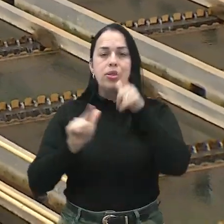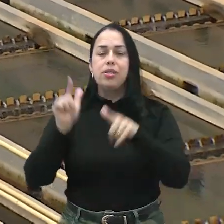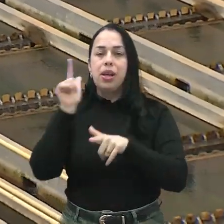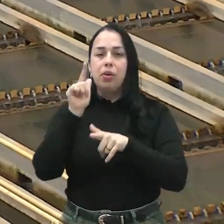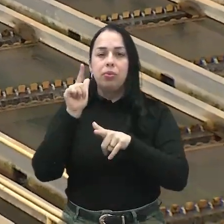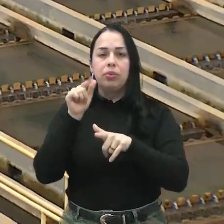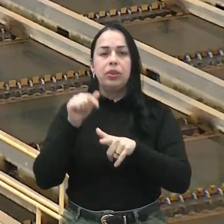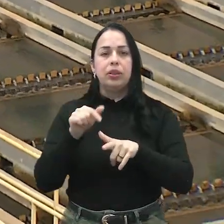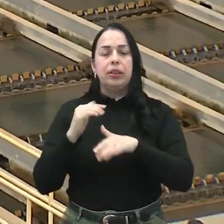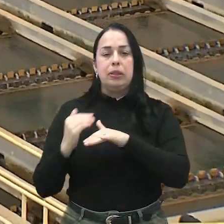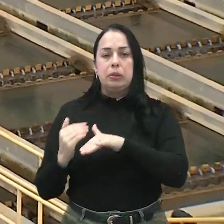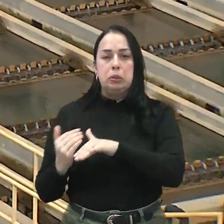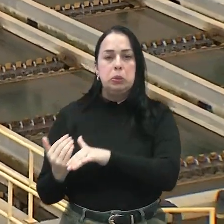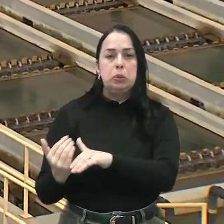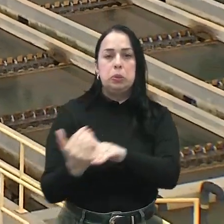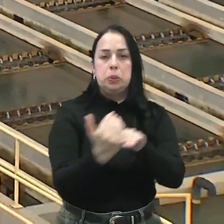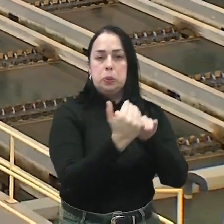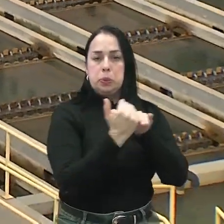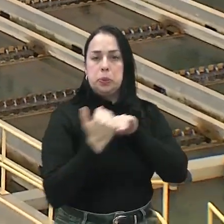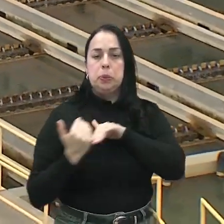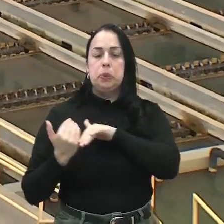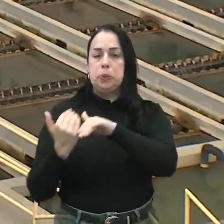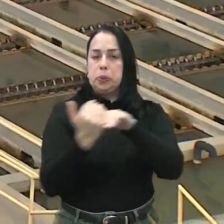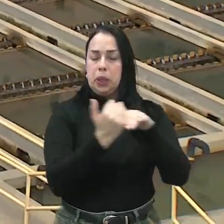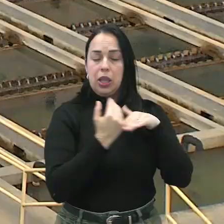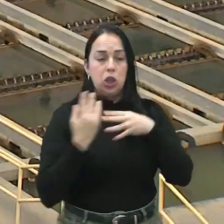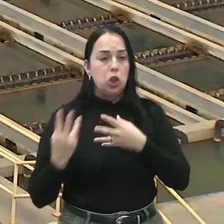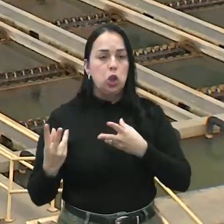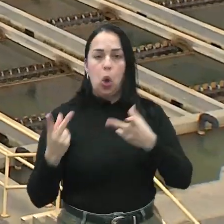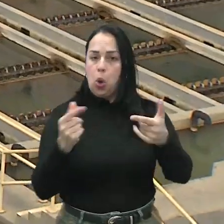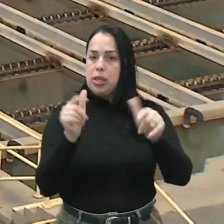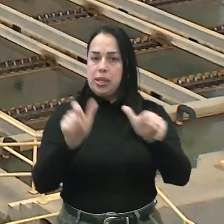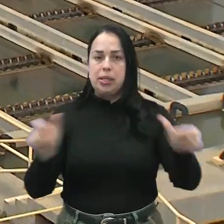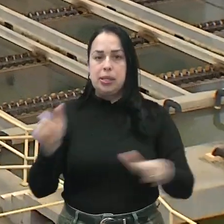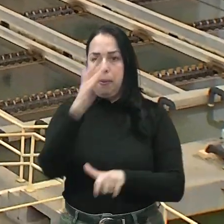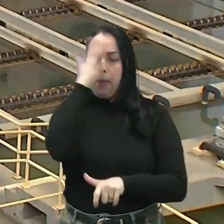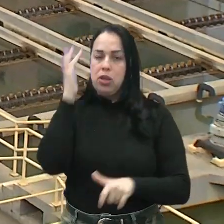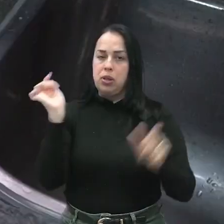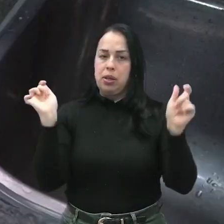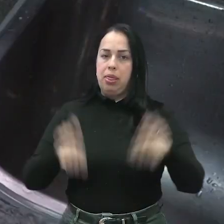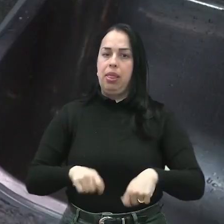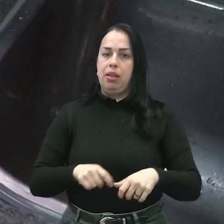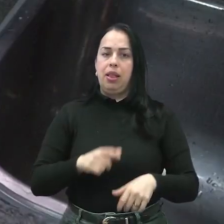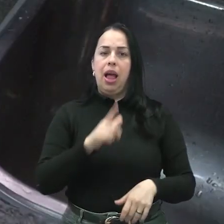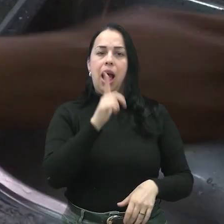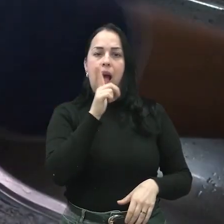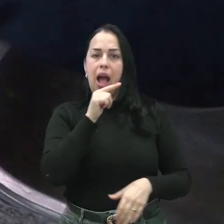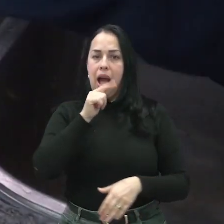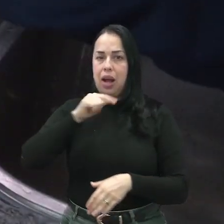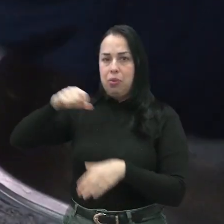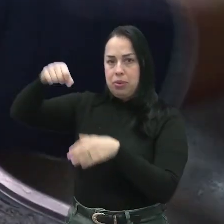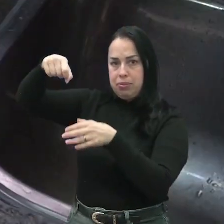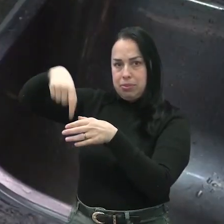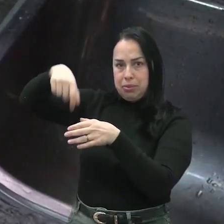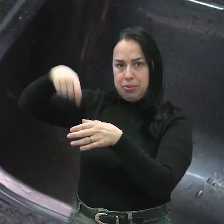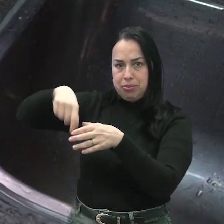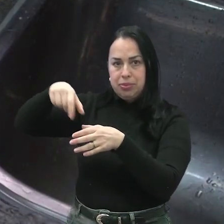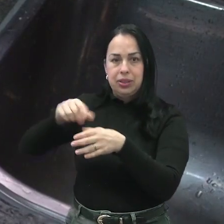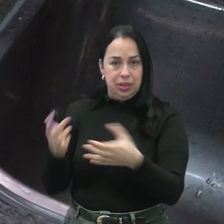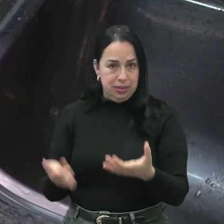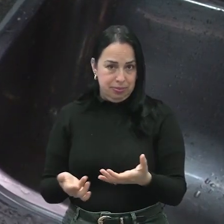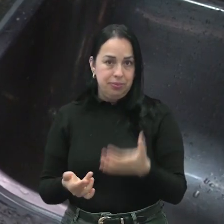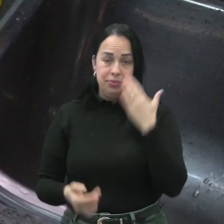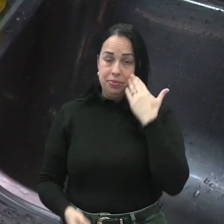a universalização do saneamento, para garantir que todas as pessoas tenham acesso a serviços básicos